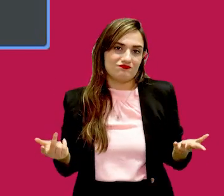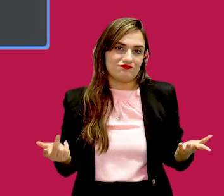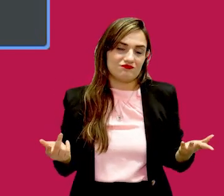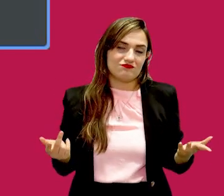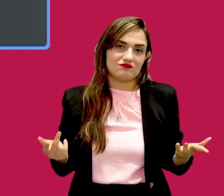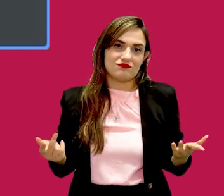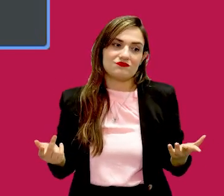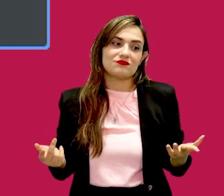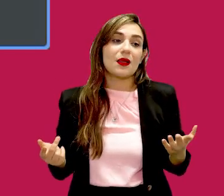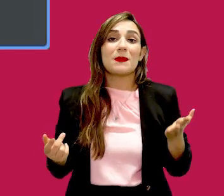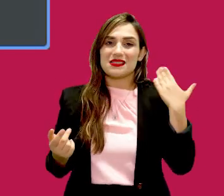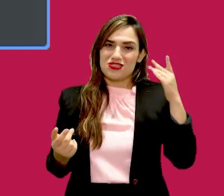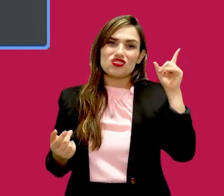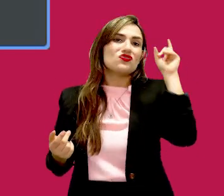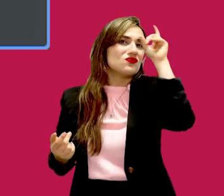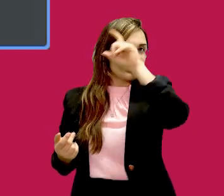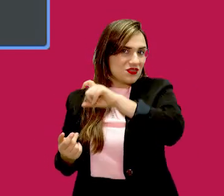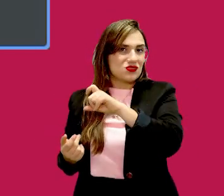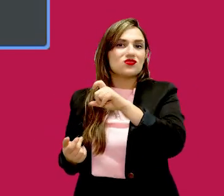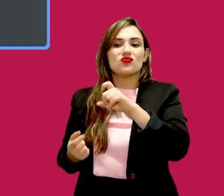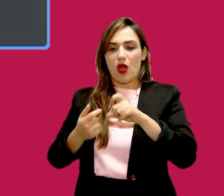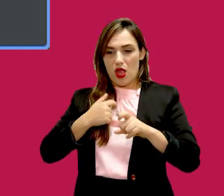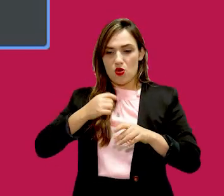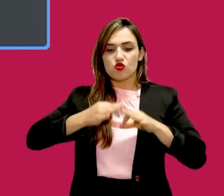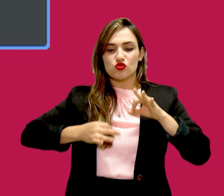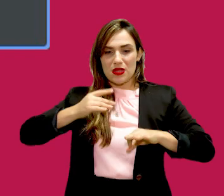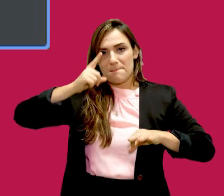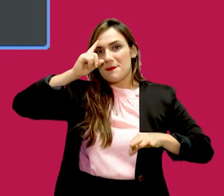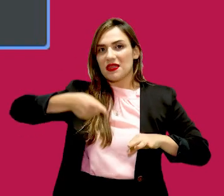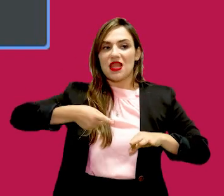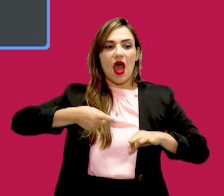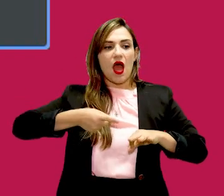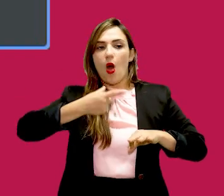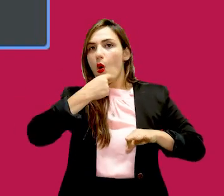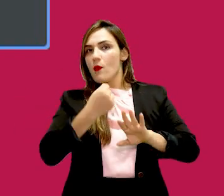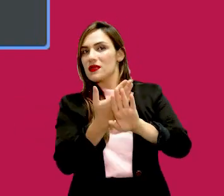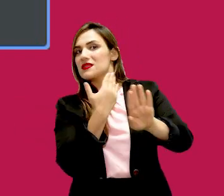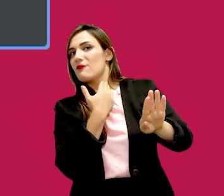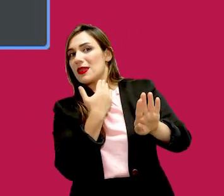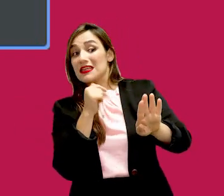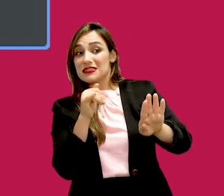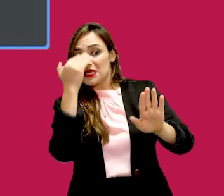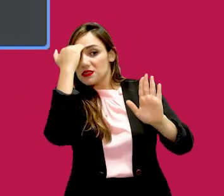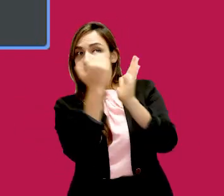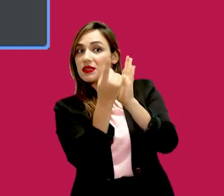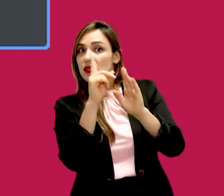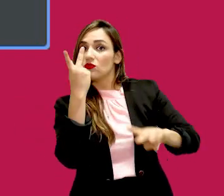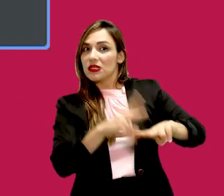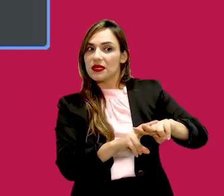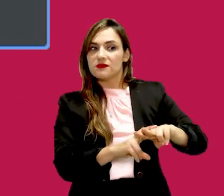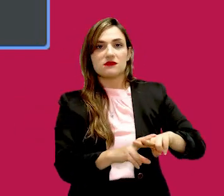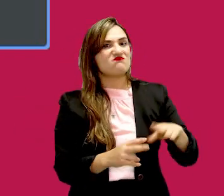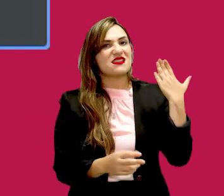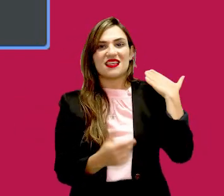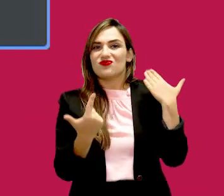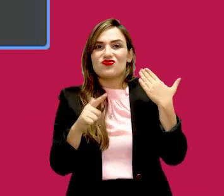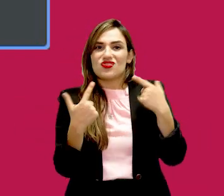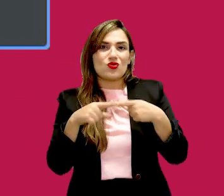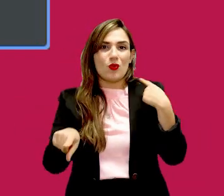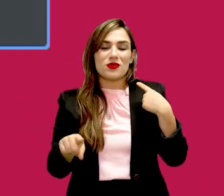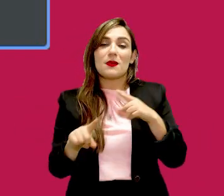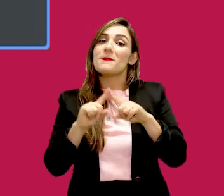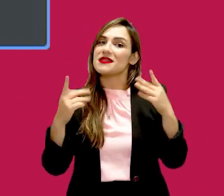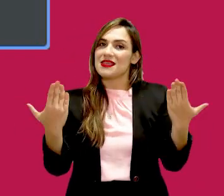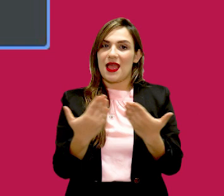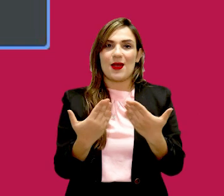crime. Então, às vezes, dificultava um pouco a decretação da preventiva. Agora não mais, né? Existe um crime com uma pena que